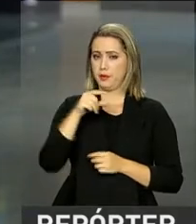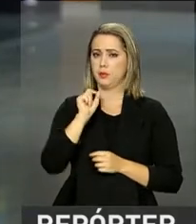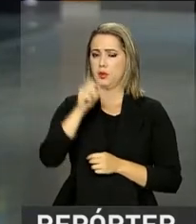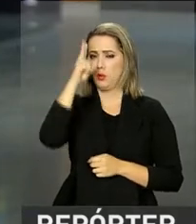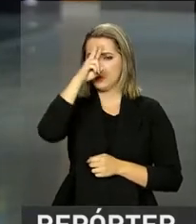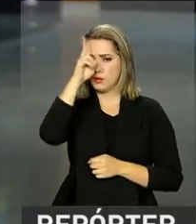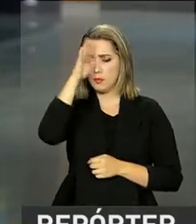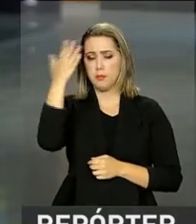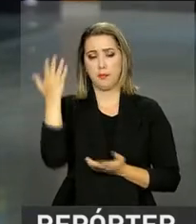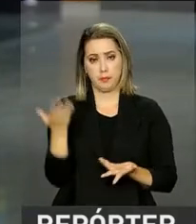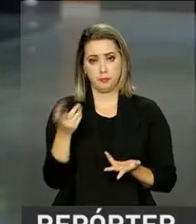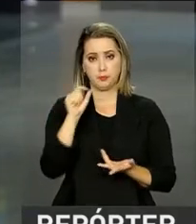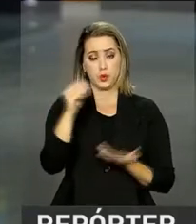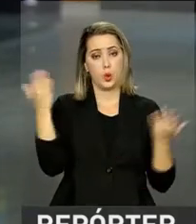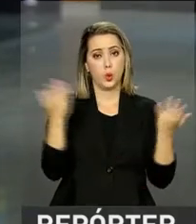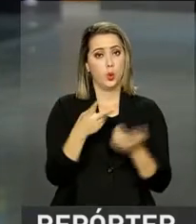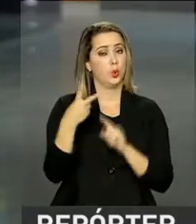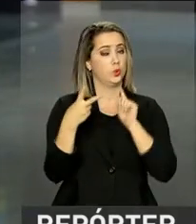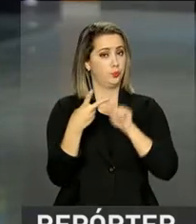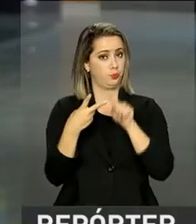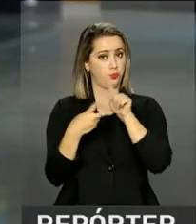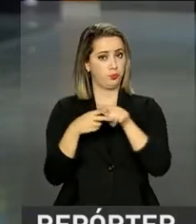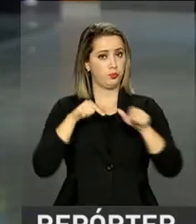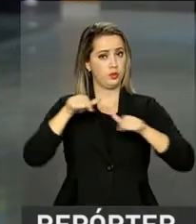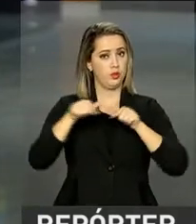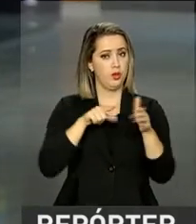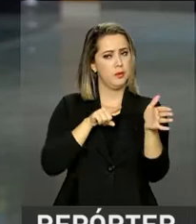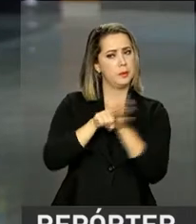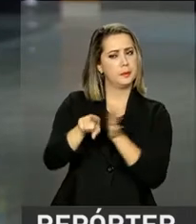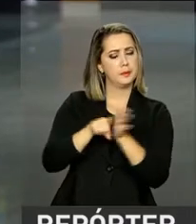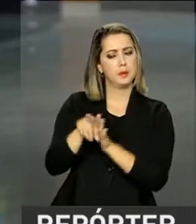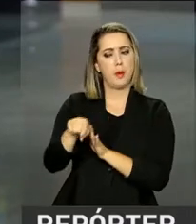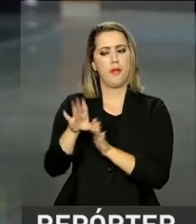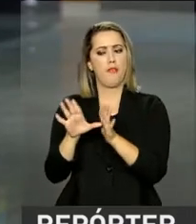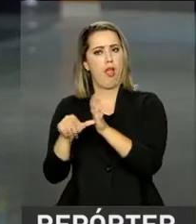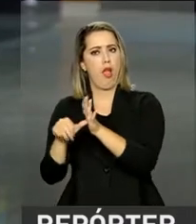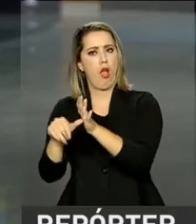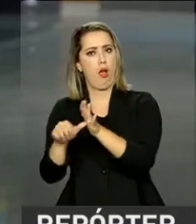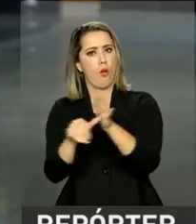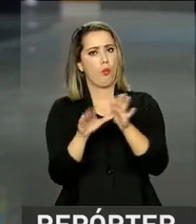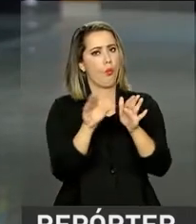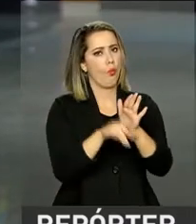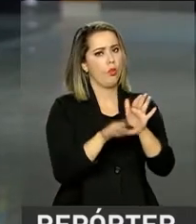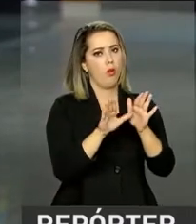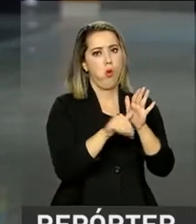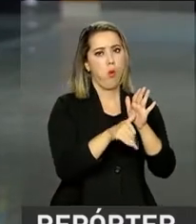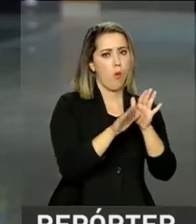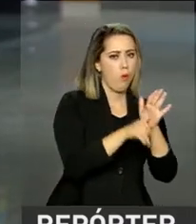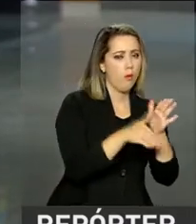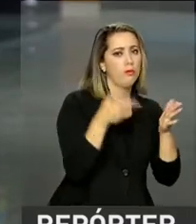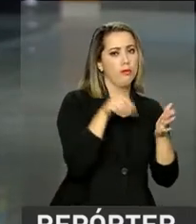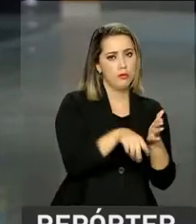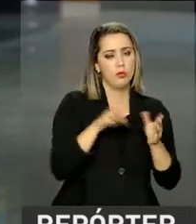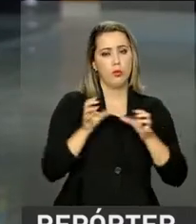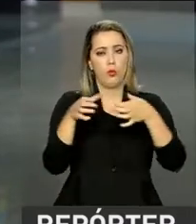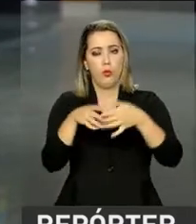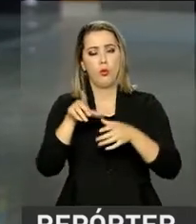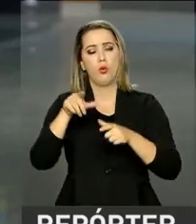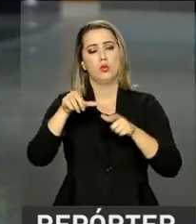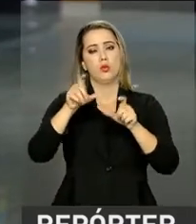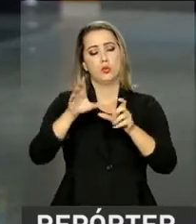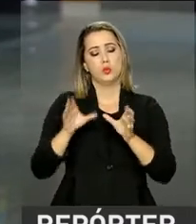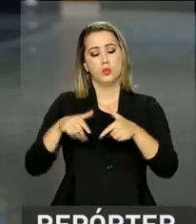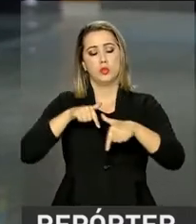Federal deflagrou hoje duas operações que apuram suspeitas de corrupção envolvendo servidores do Ministério da Agricultura.